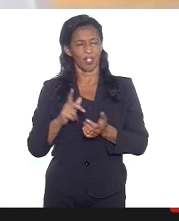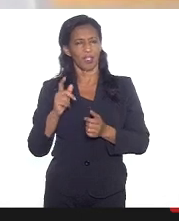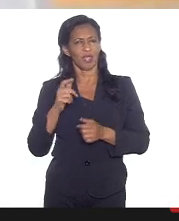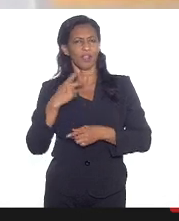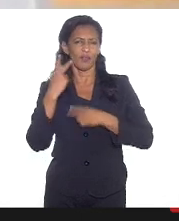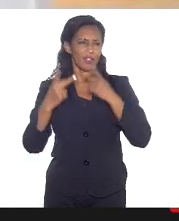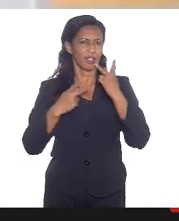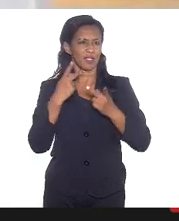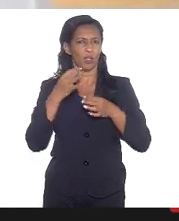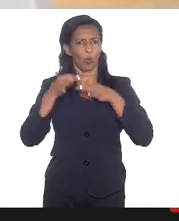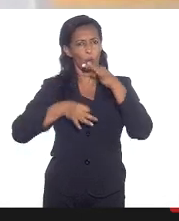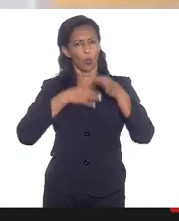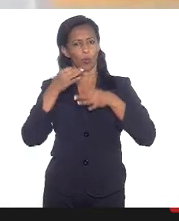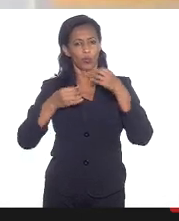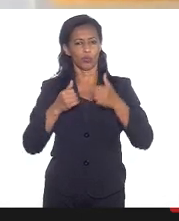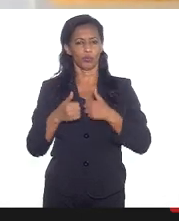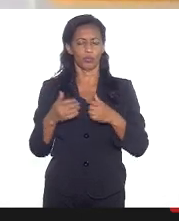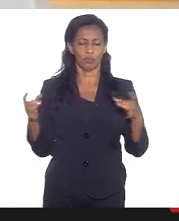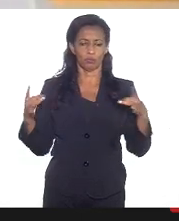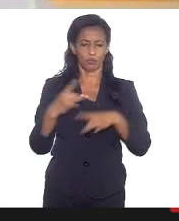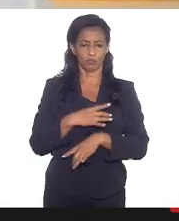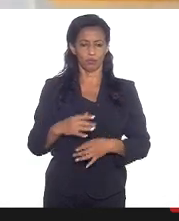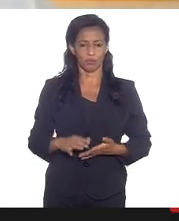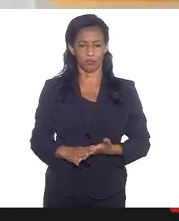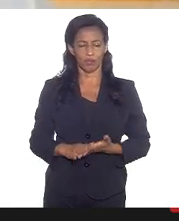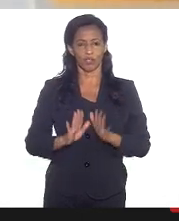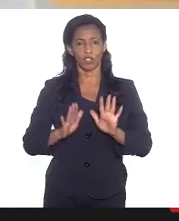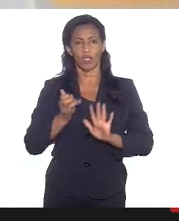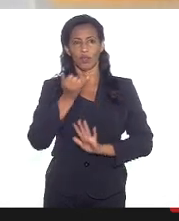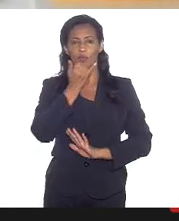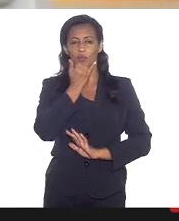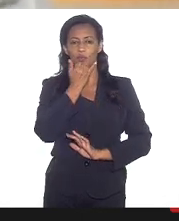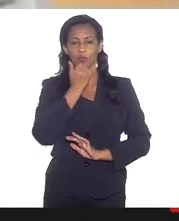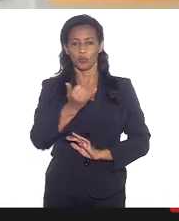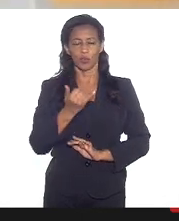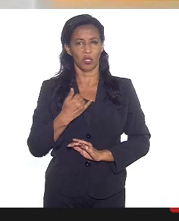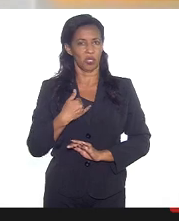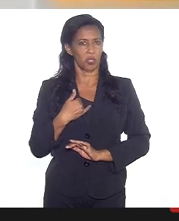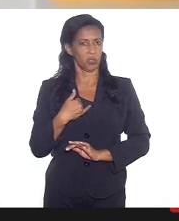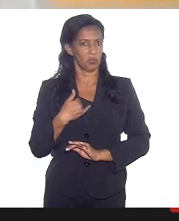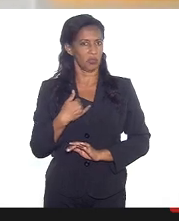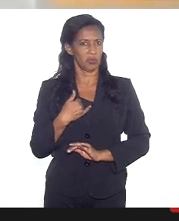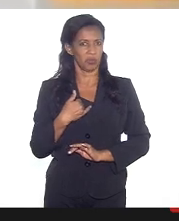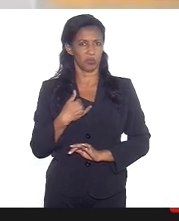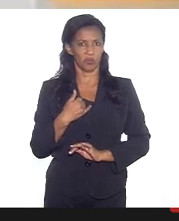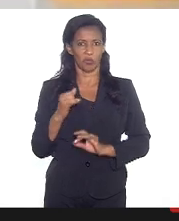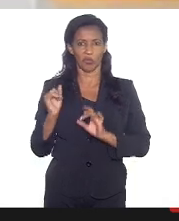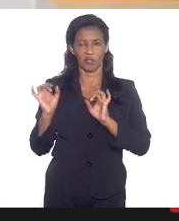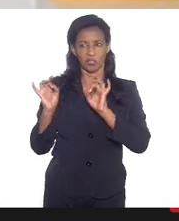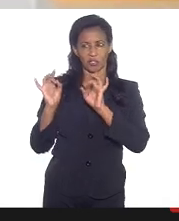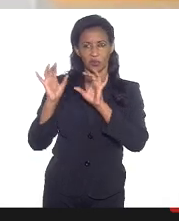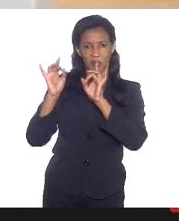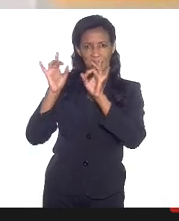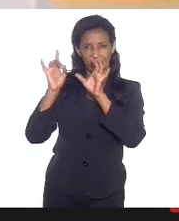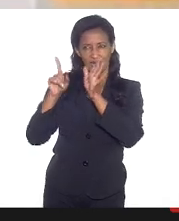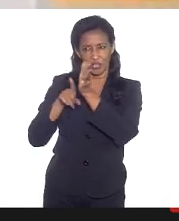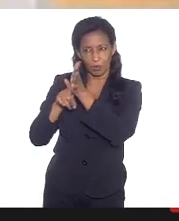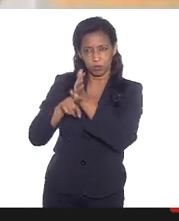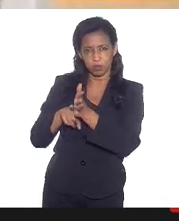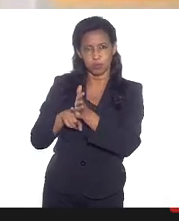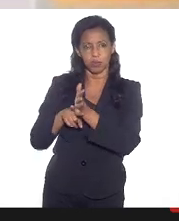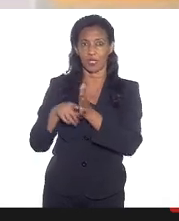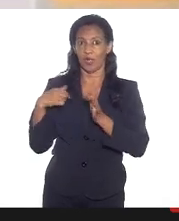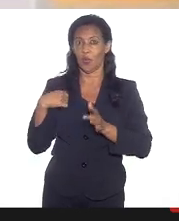considerações. Já de uma vez, eu vou me desculpar, não sou uma especialista tributária, apenas uma especialista do